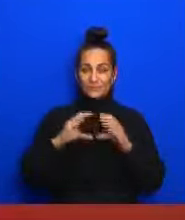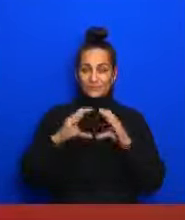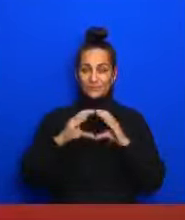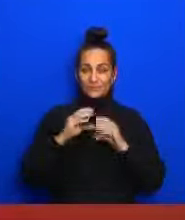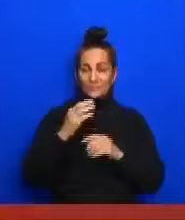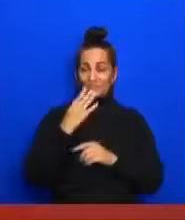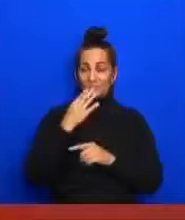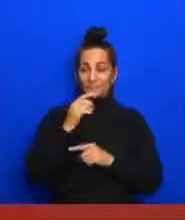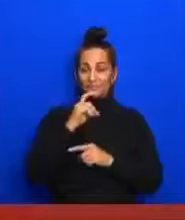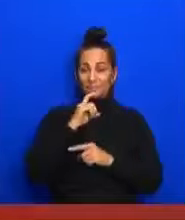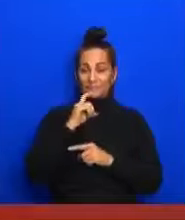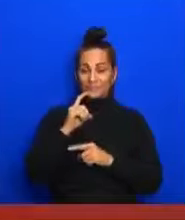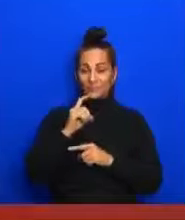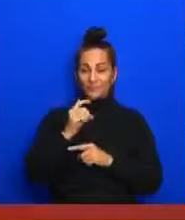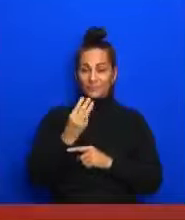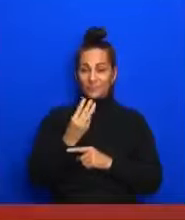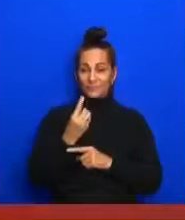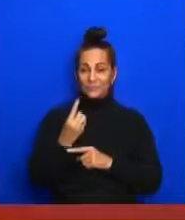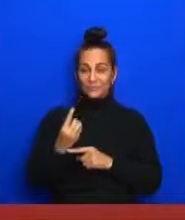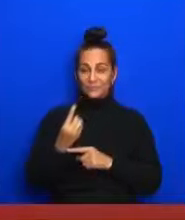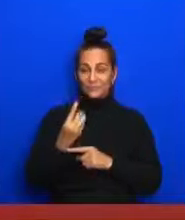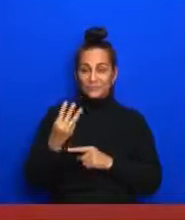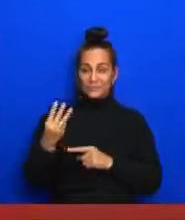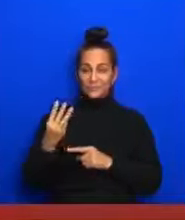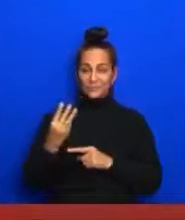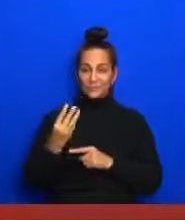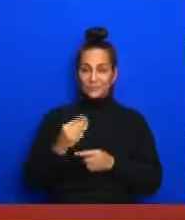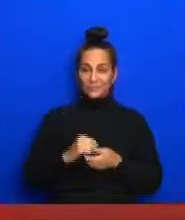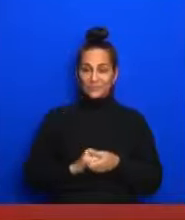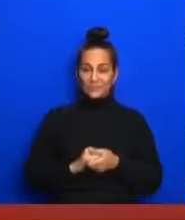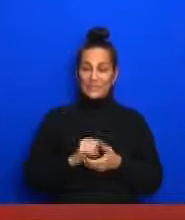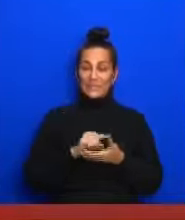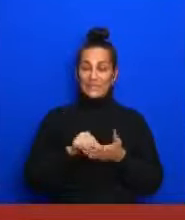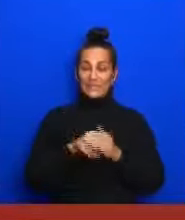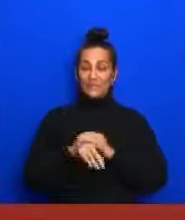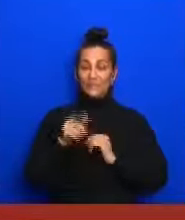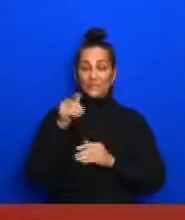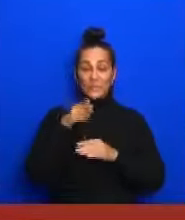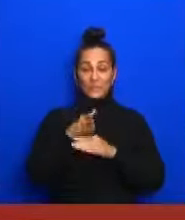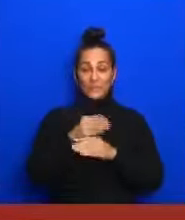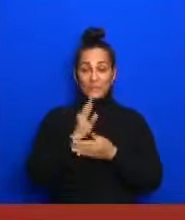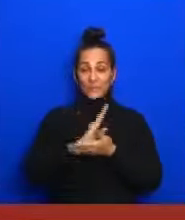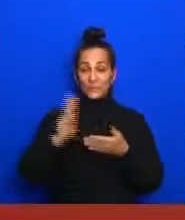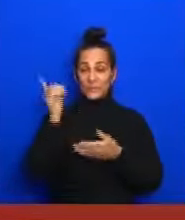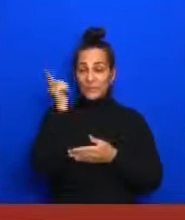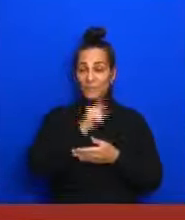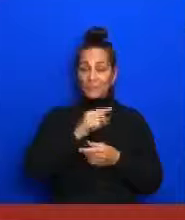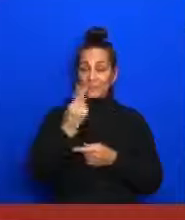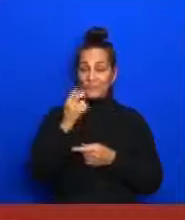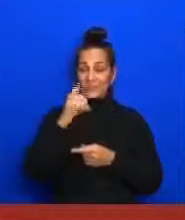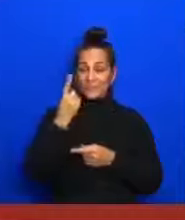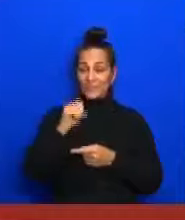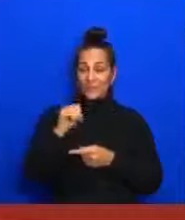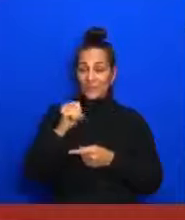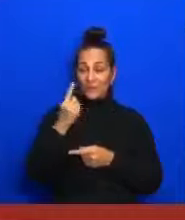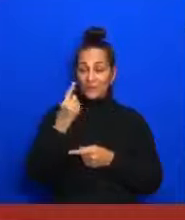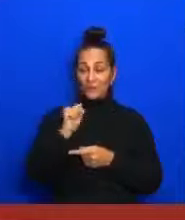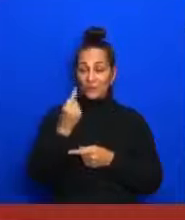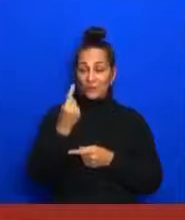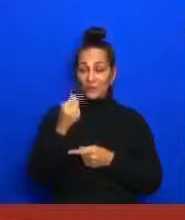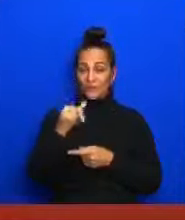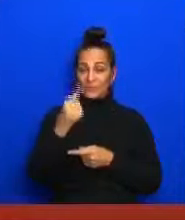Bola verde número 13. Verde 13. Na Loto Mania você concorre a prêmios para acertos de 20, 19, 18,